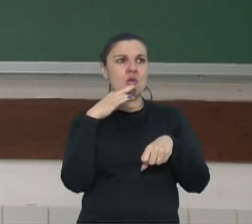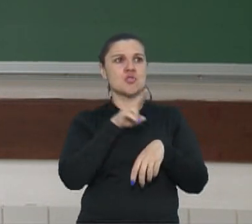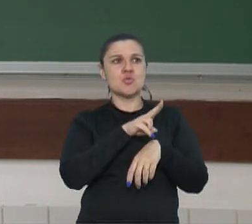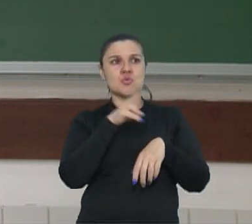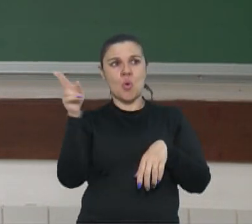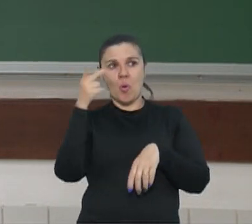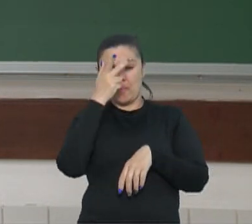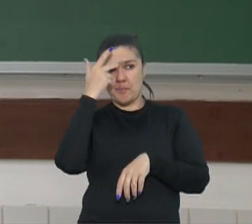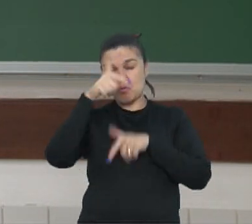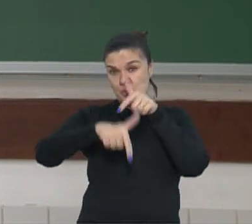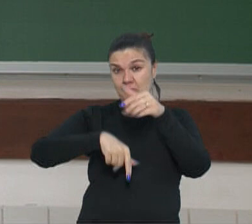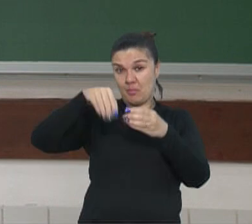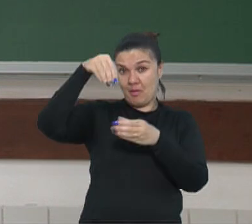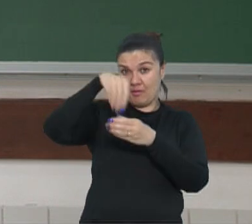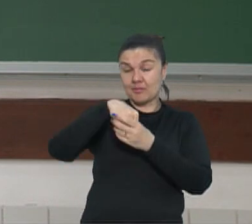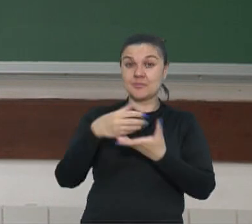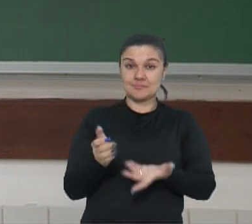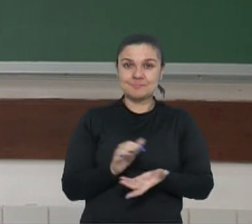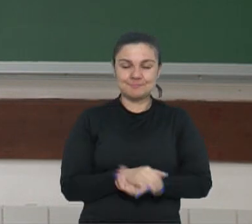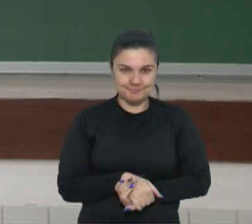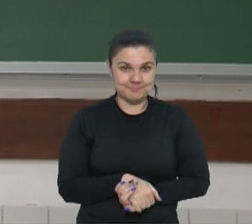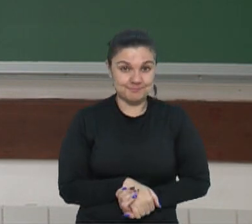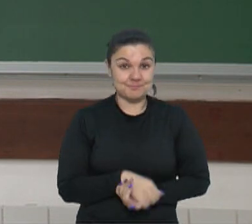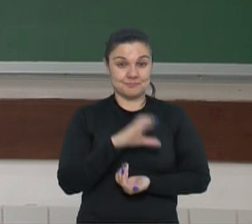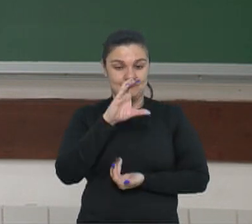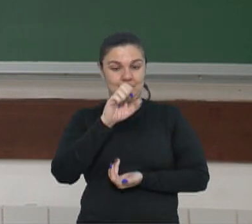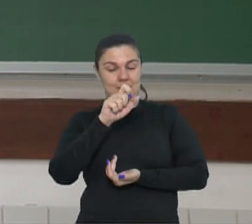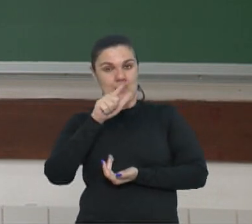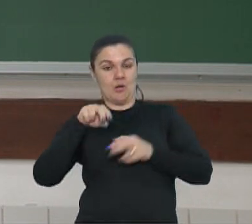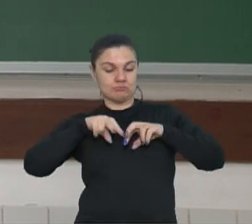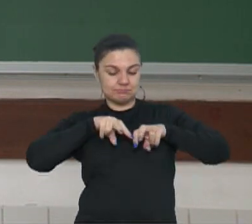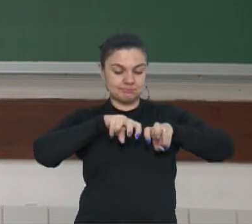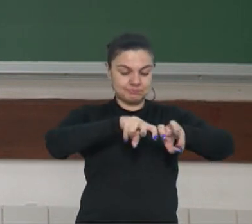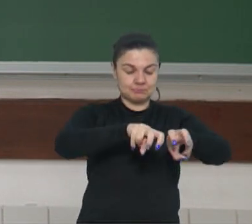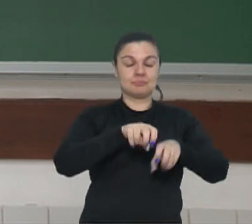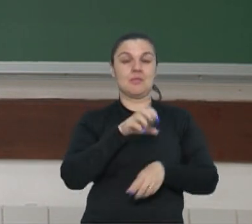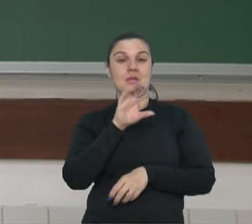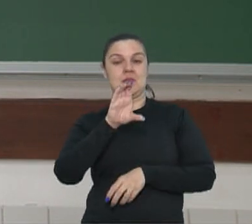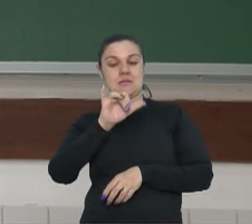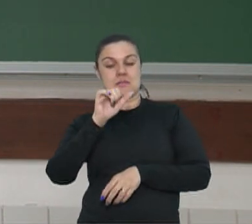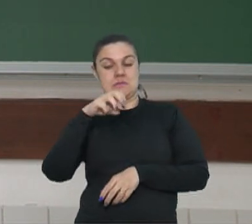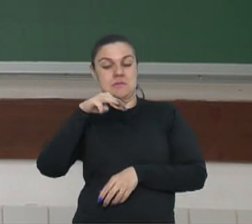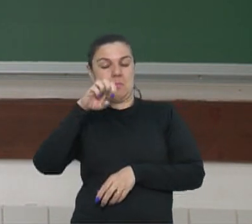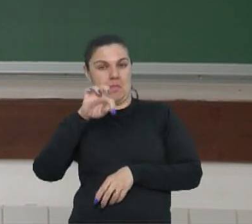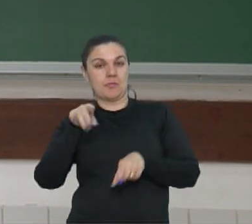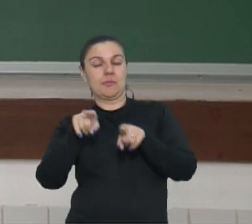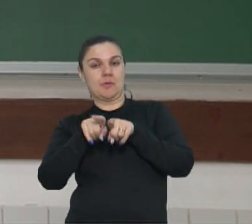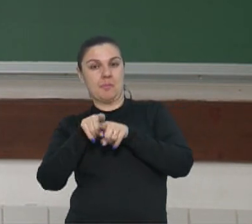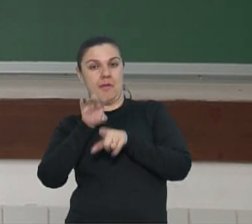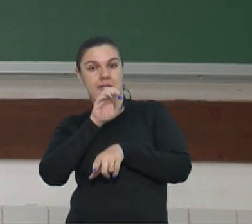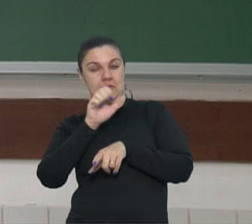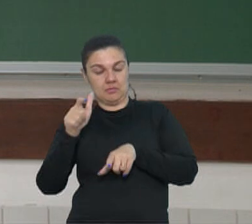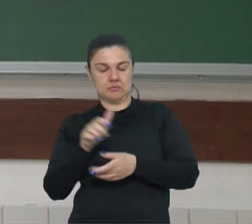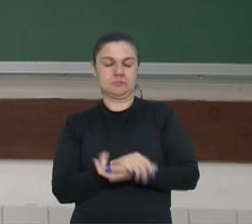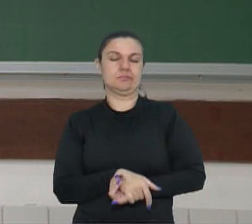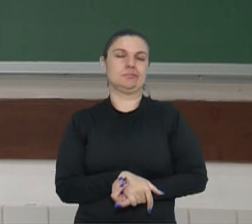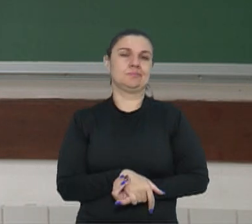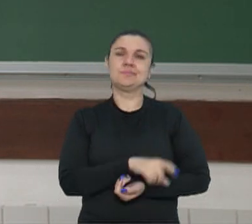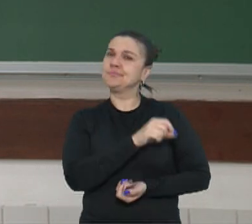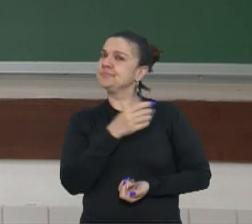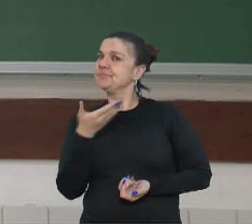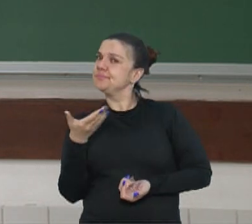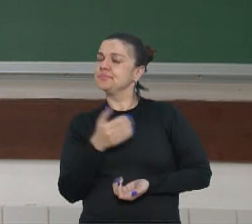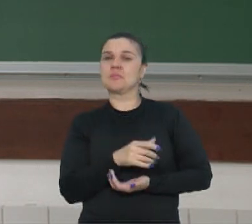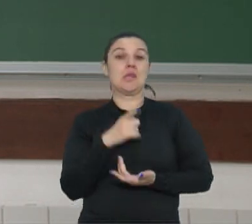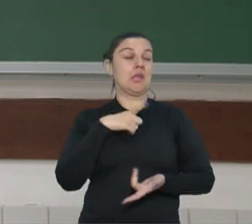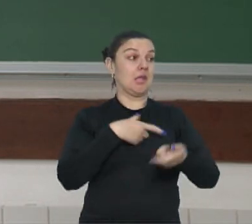é alguém que trabalha nesse sistema aí de mineração de cimento e cal. O que isso tem a ver? Tem a ver que tem